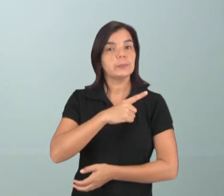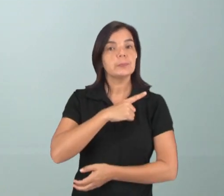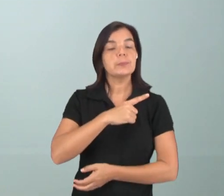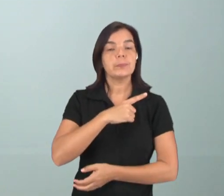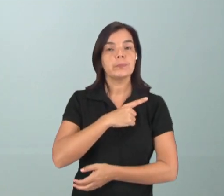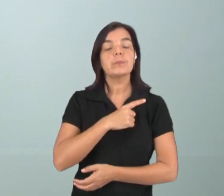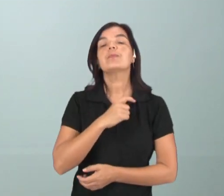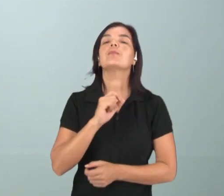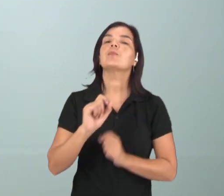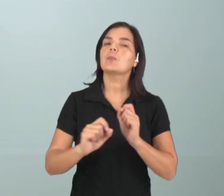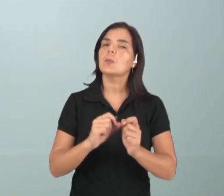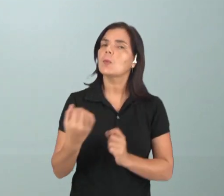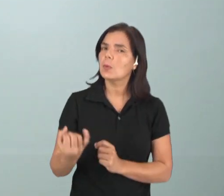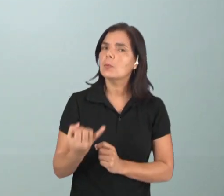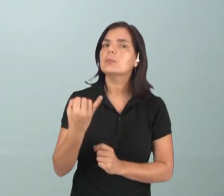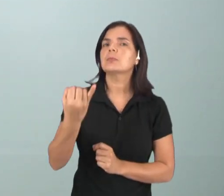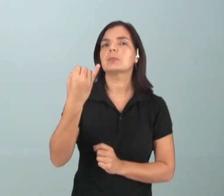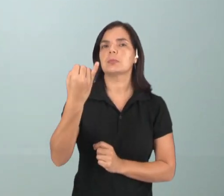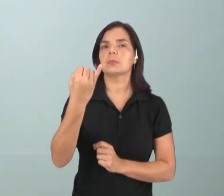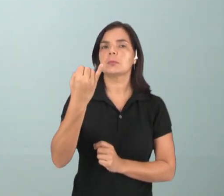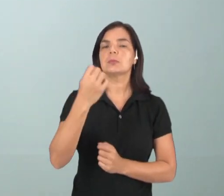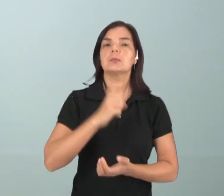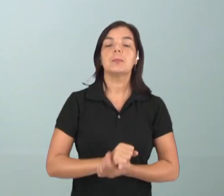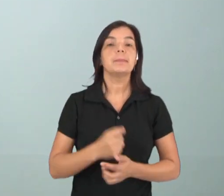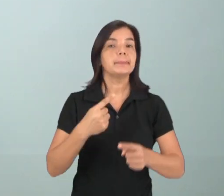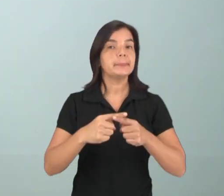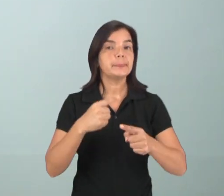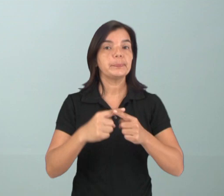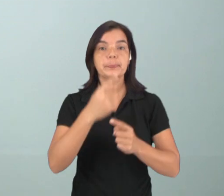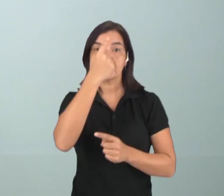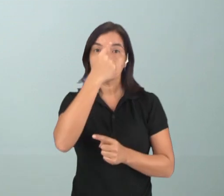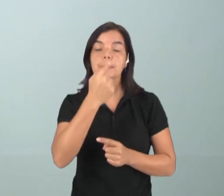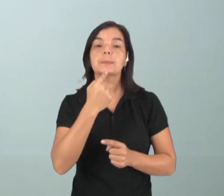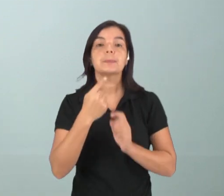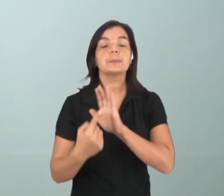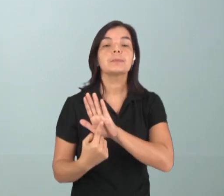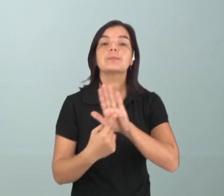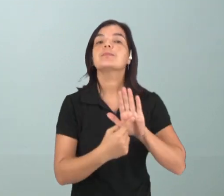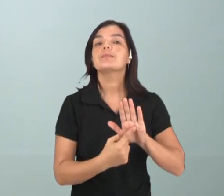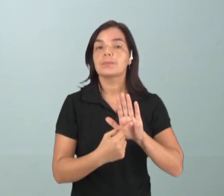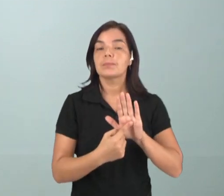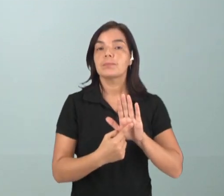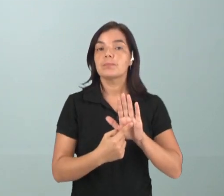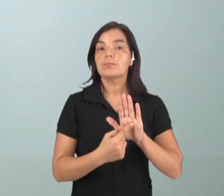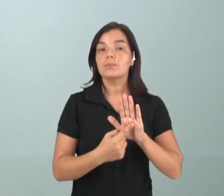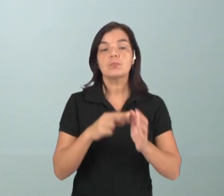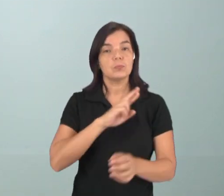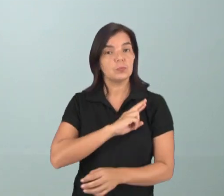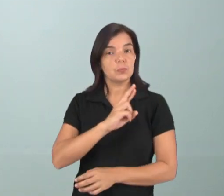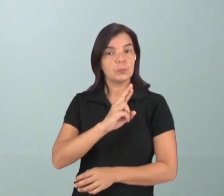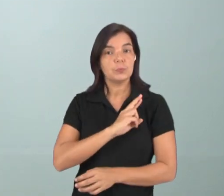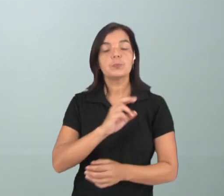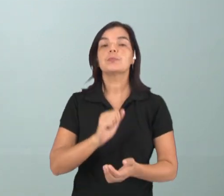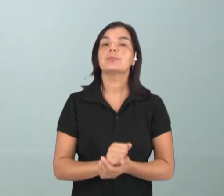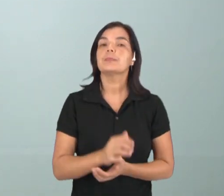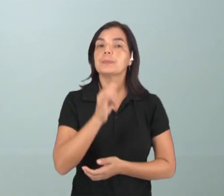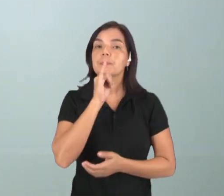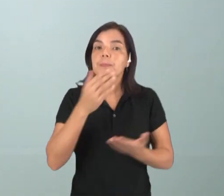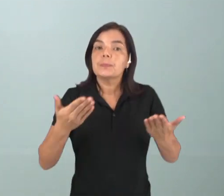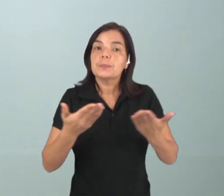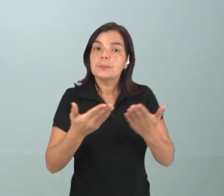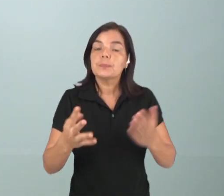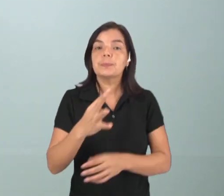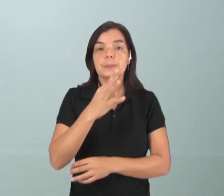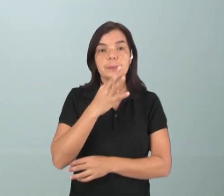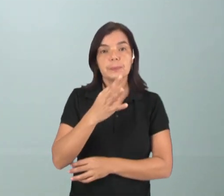o símbolo tem uma importância muito grande, porque o símbolo ele vai representar determinada religião. No caso, hoje a